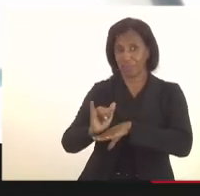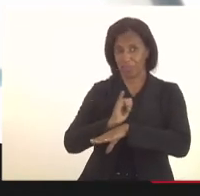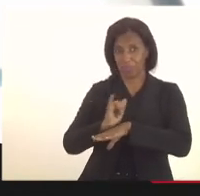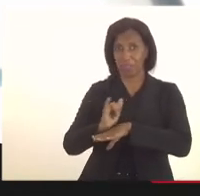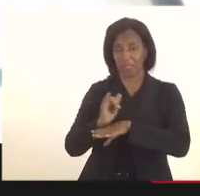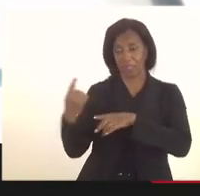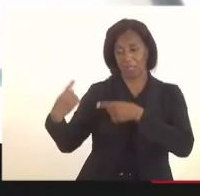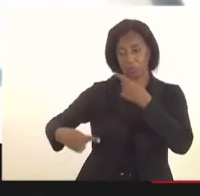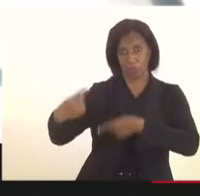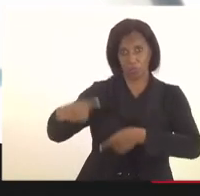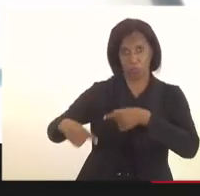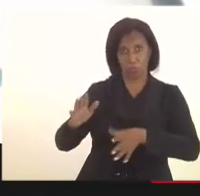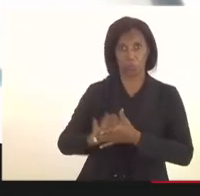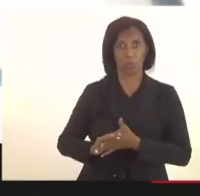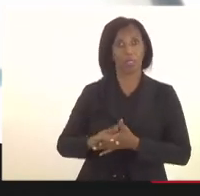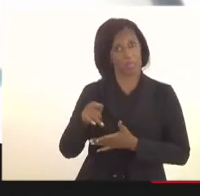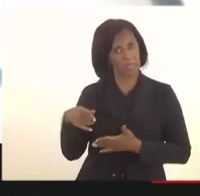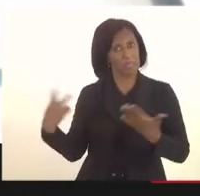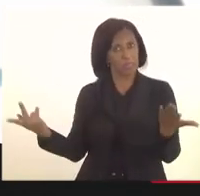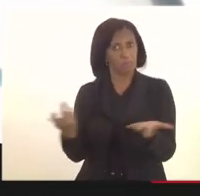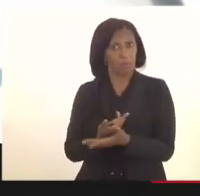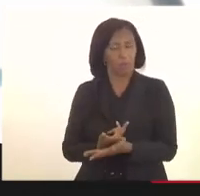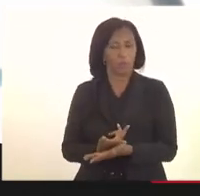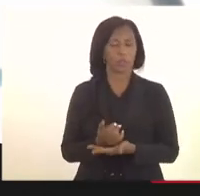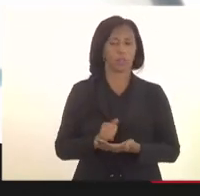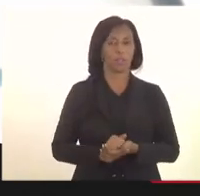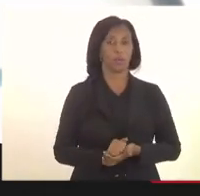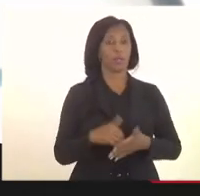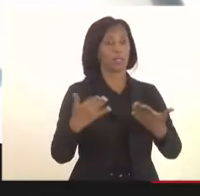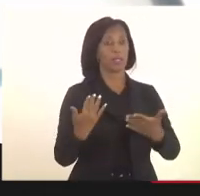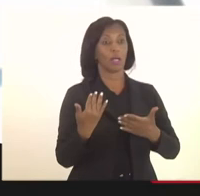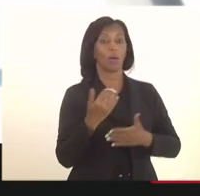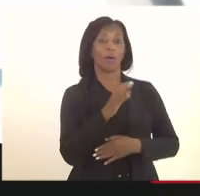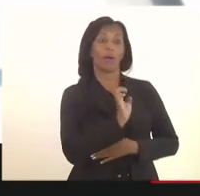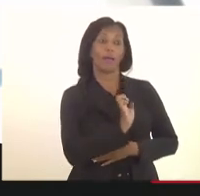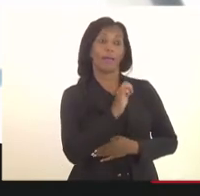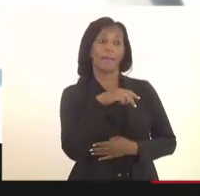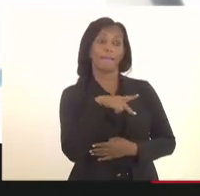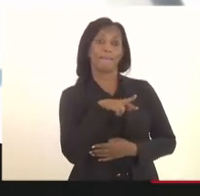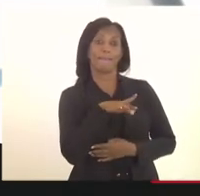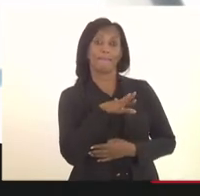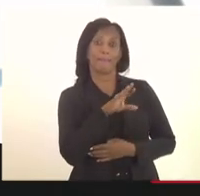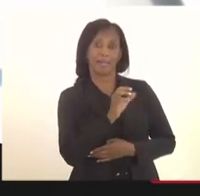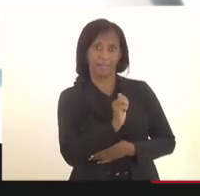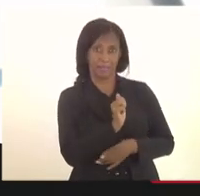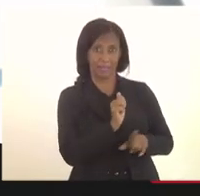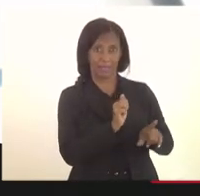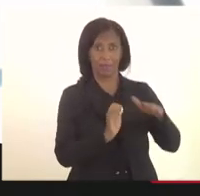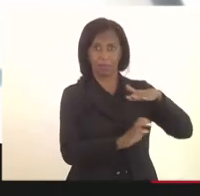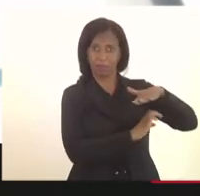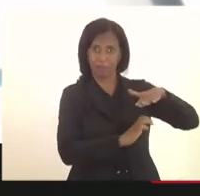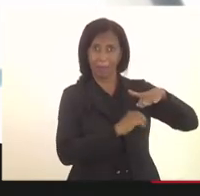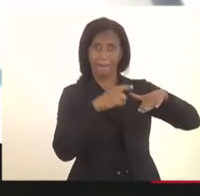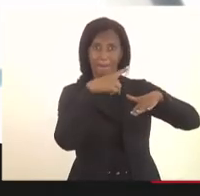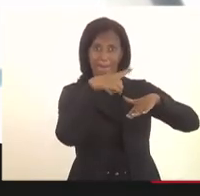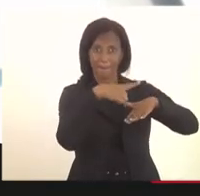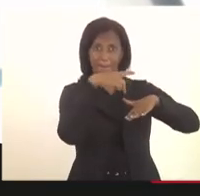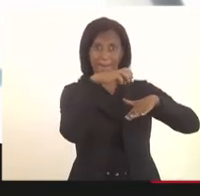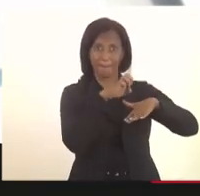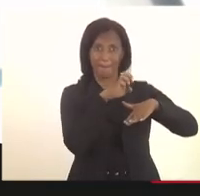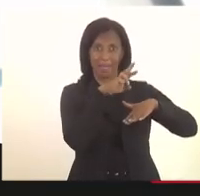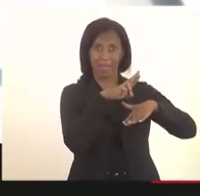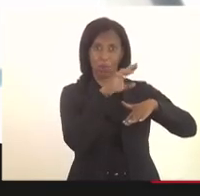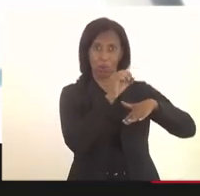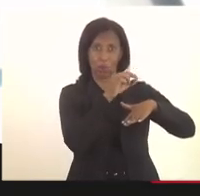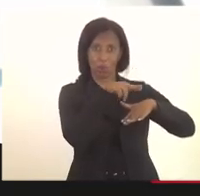disputa. E assim foi feito. Então, a Petronas, ela não é parte da arbitragem atualmente, tá? A